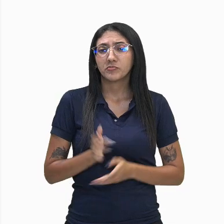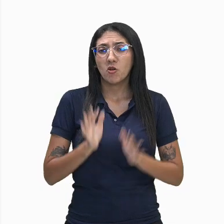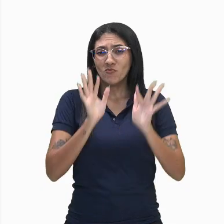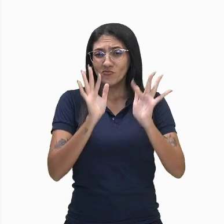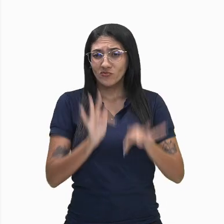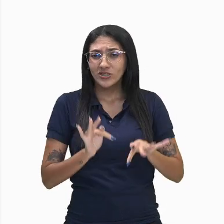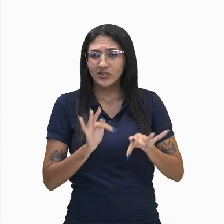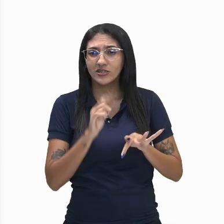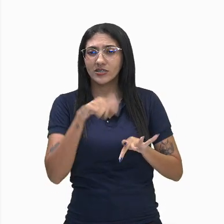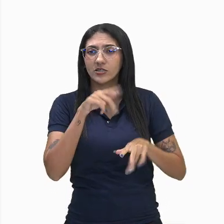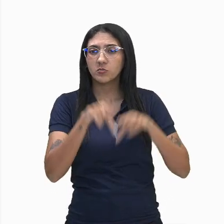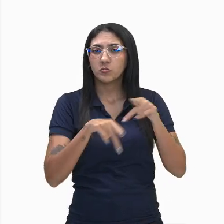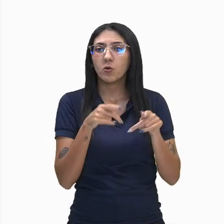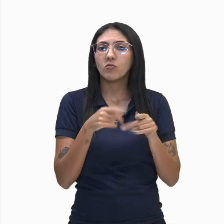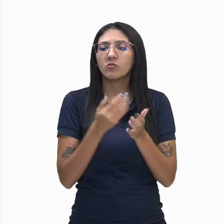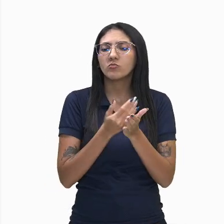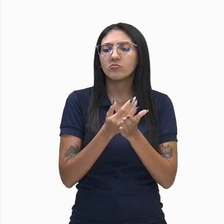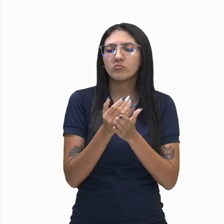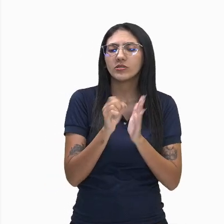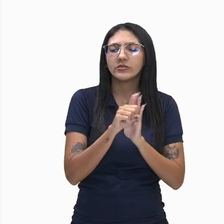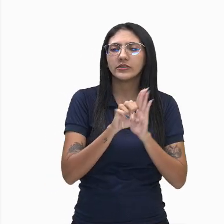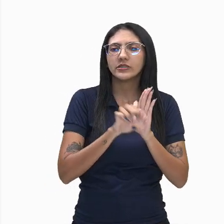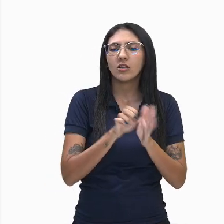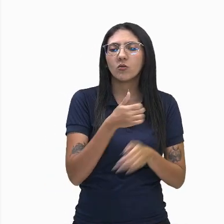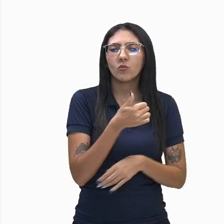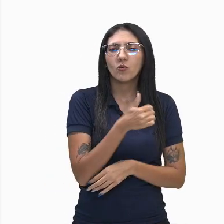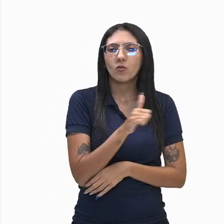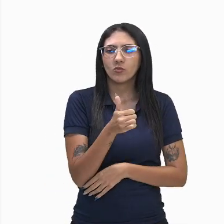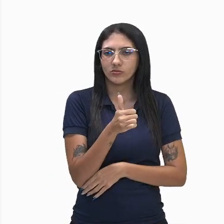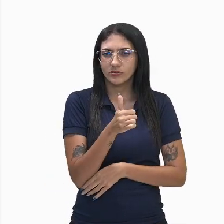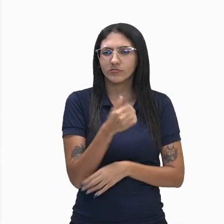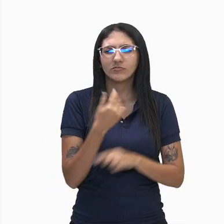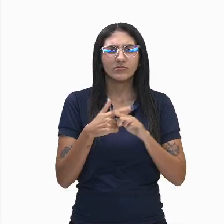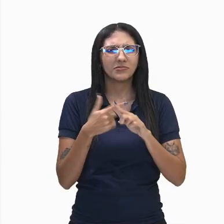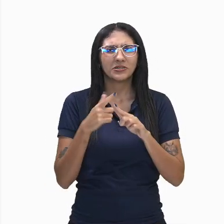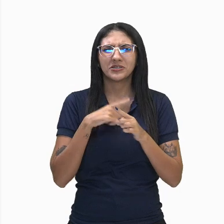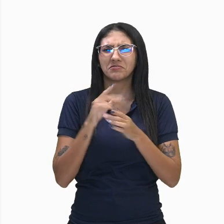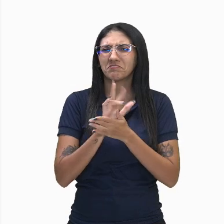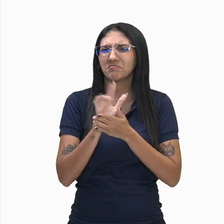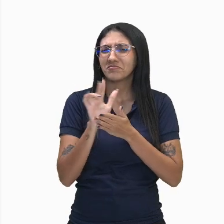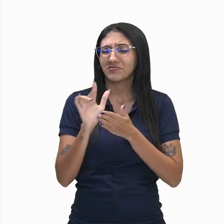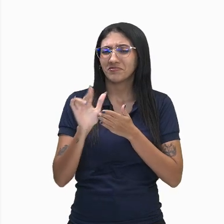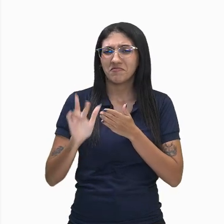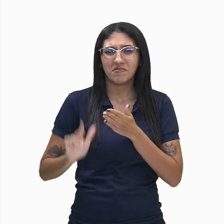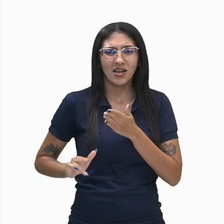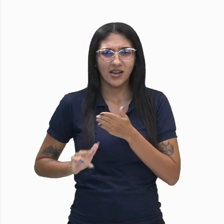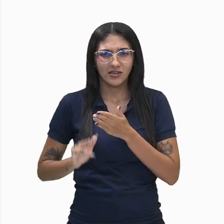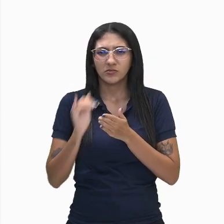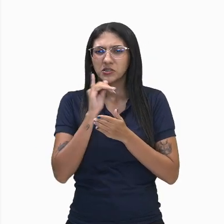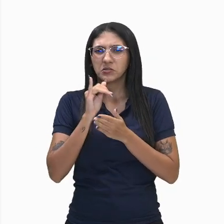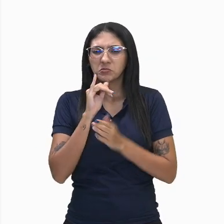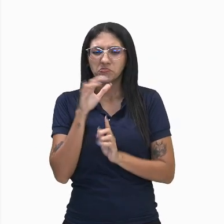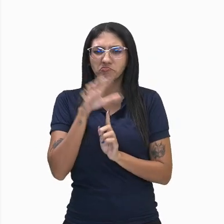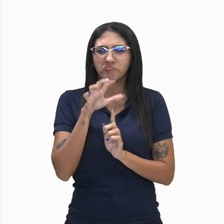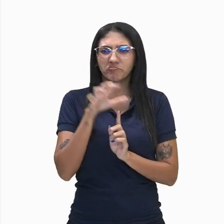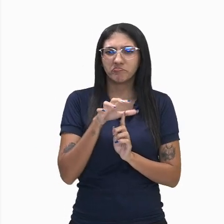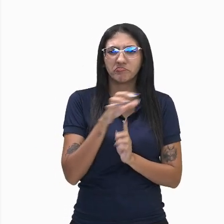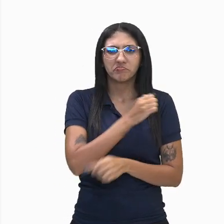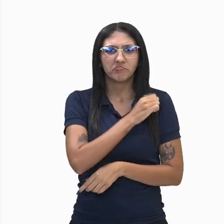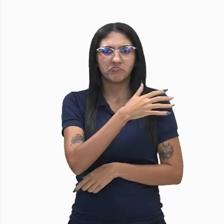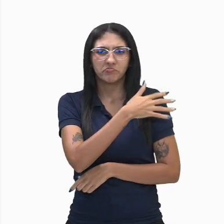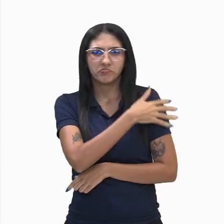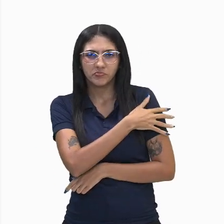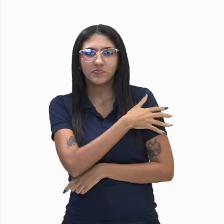Gana começou no século XI, devido a uma combinação de fatores, incluindo pressões militares